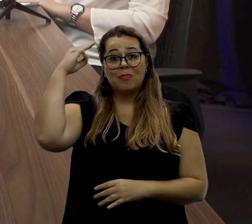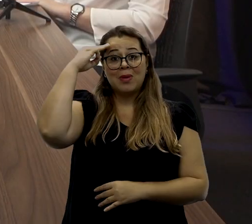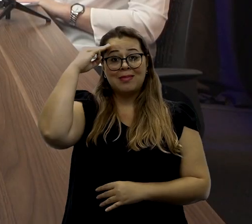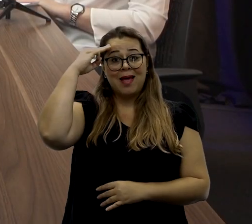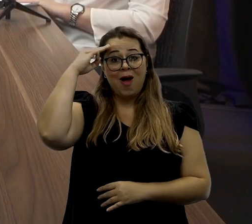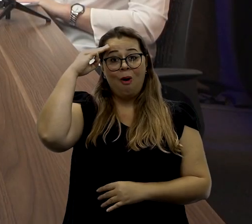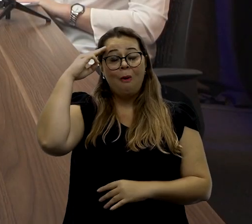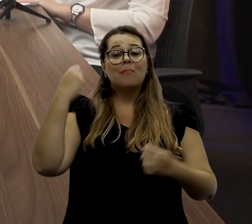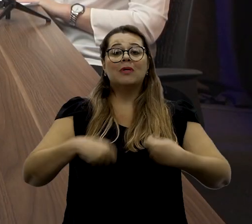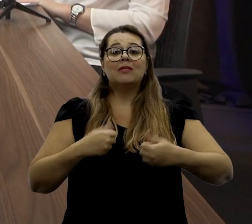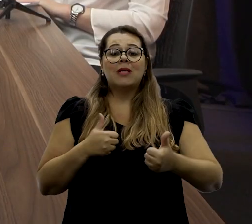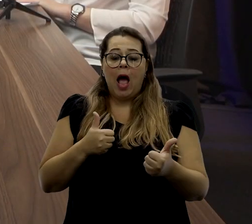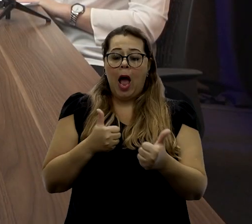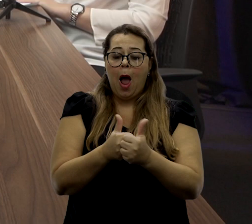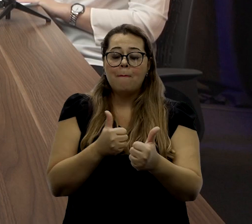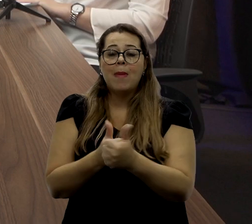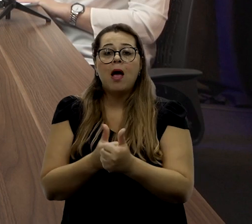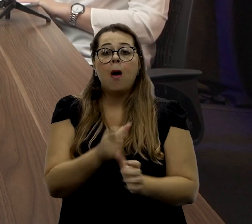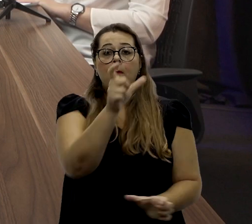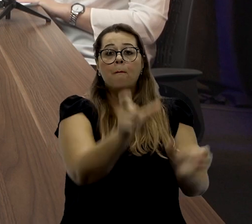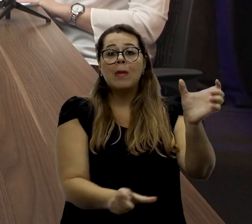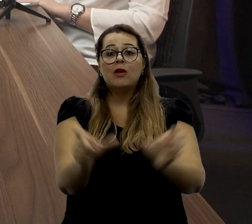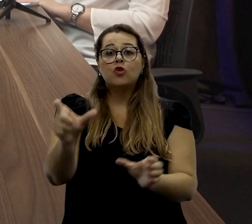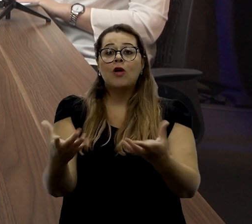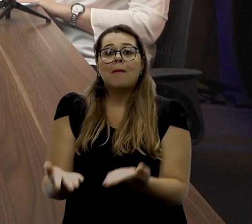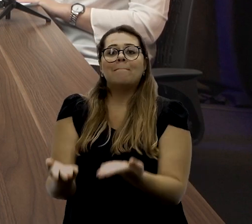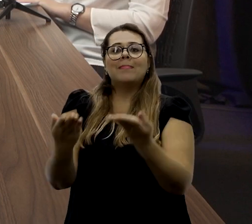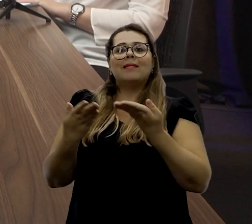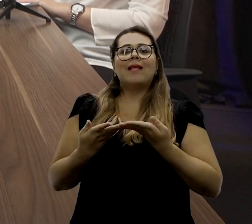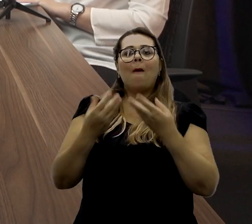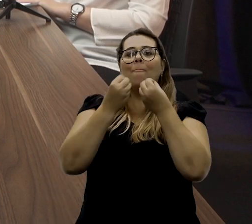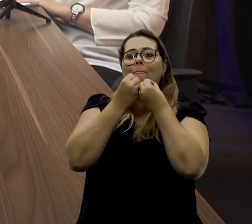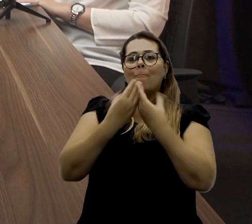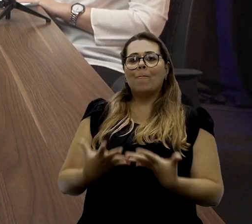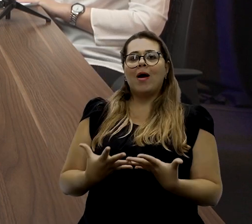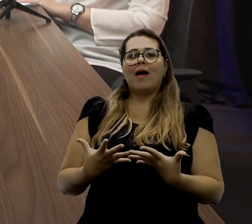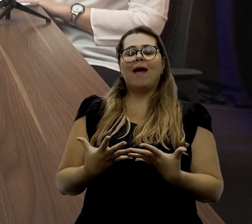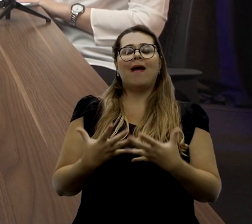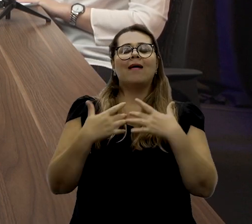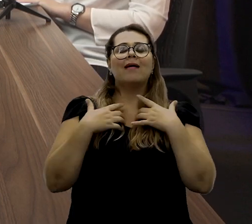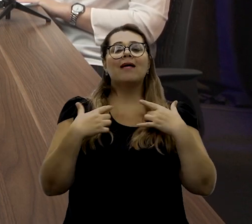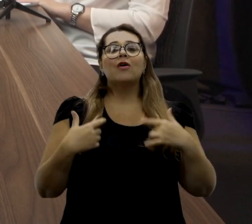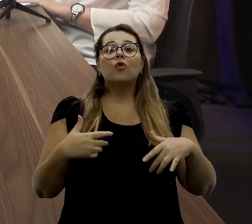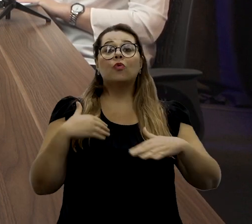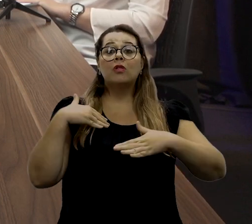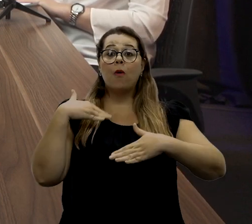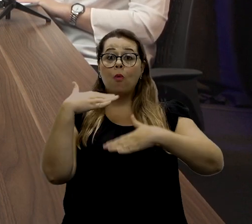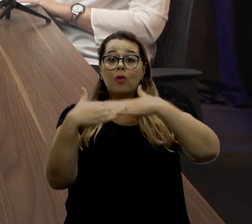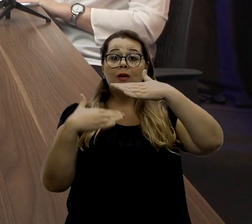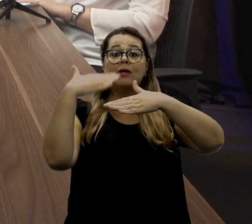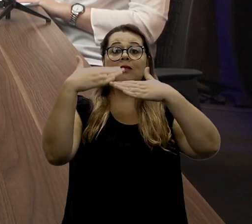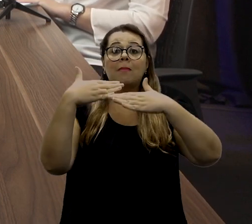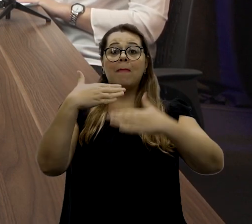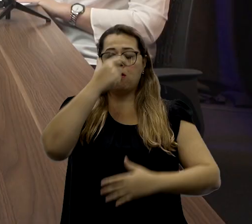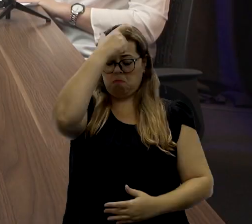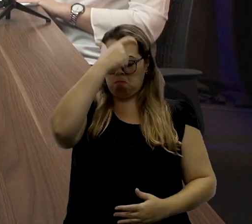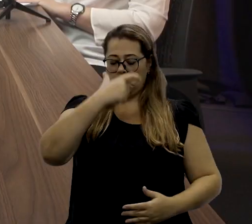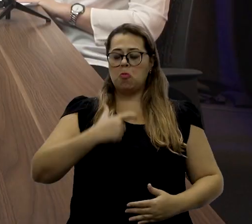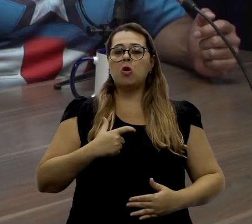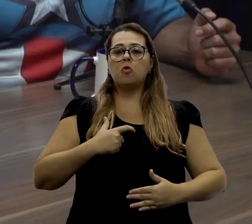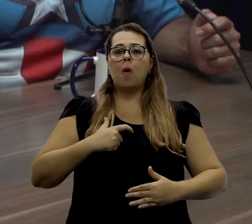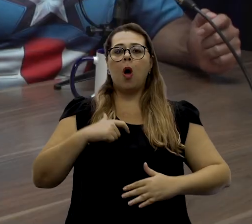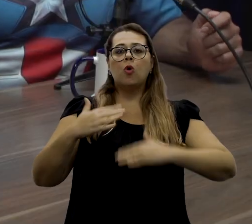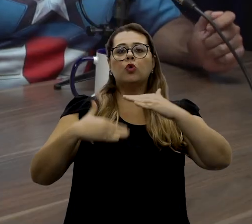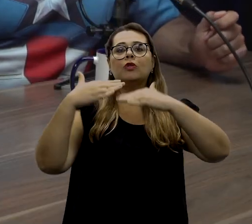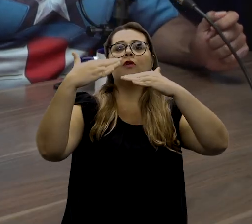reconectar, conectar com pessoas que te causam realmente crescimento pessoal e profissional. Eu sempre falo, se afastar